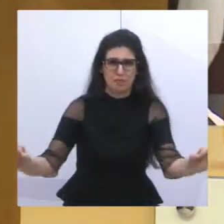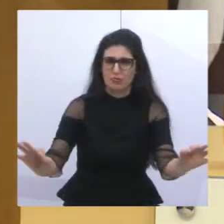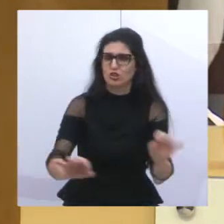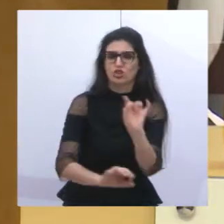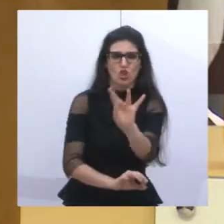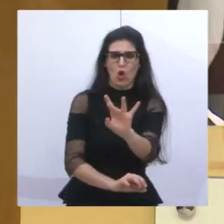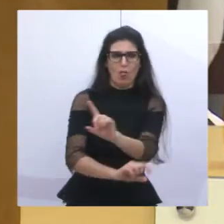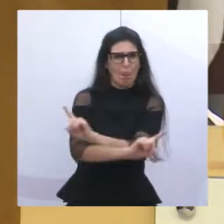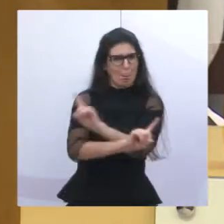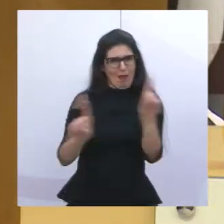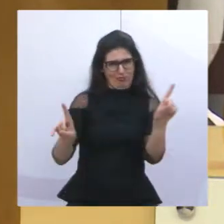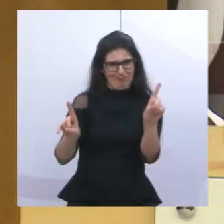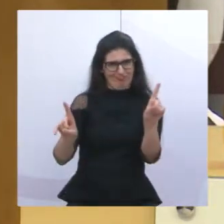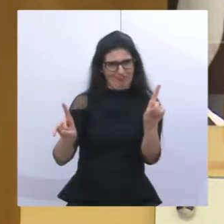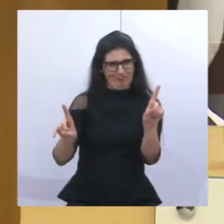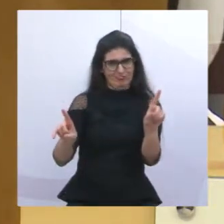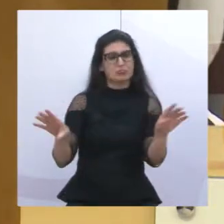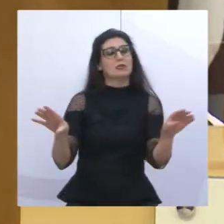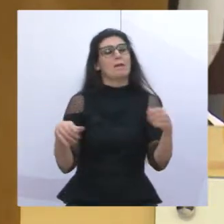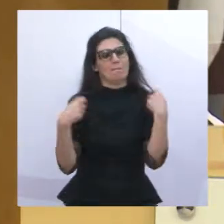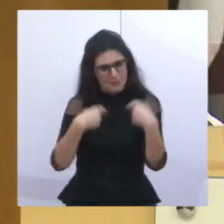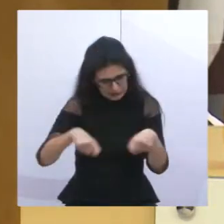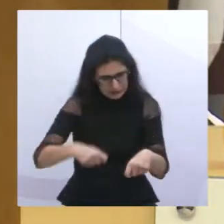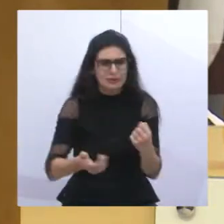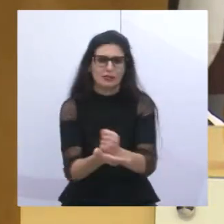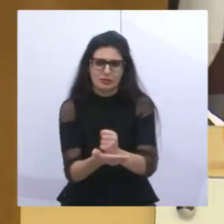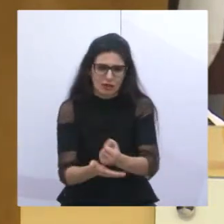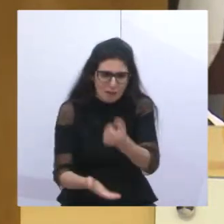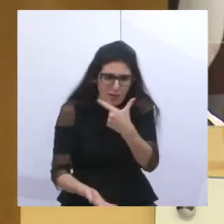ação. Né? Então, assim, eu não vou querer